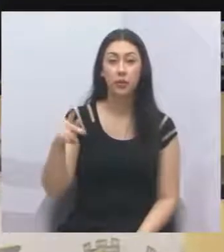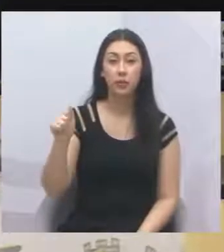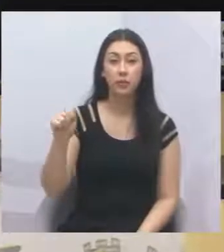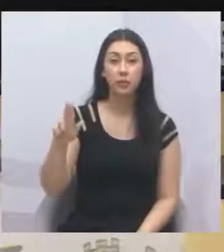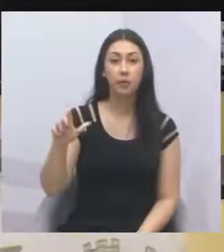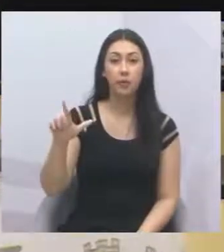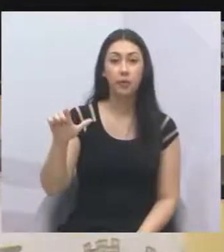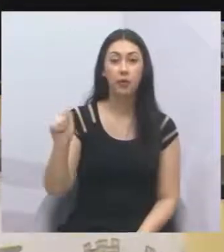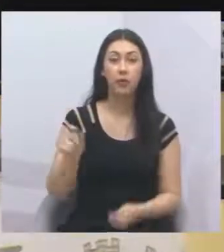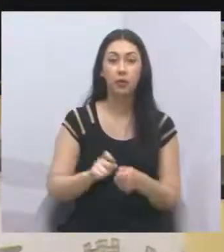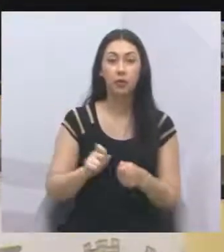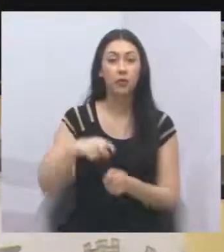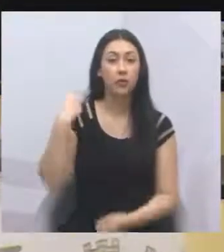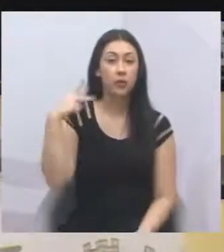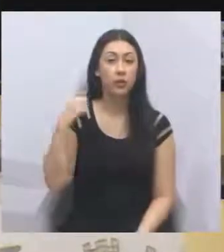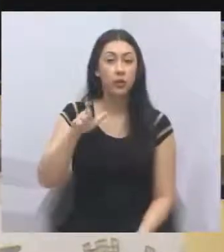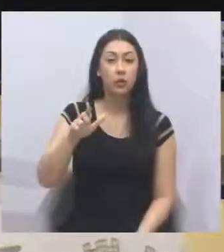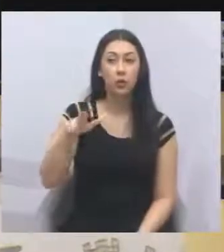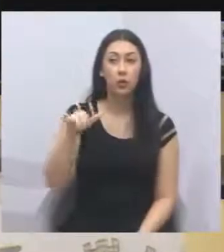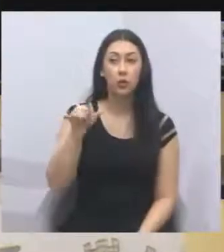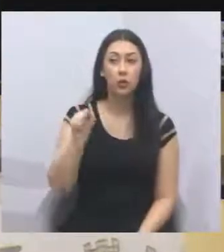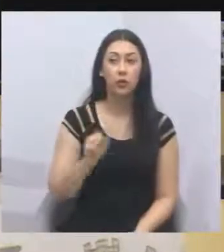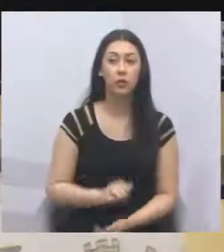Luiz Flávio.